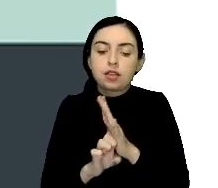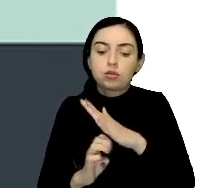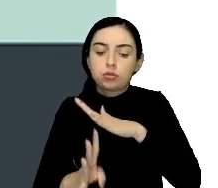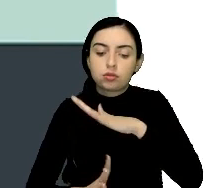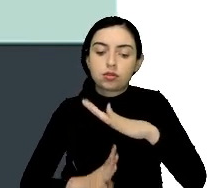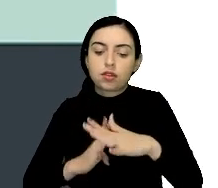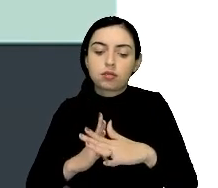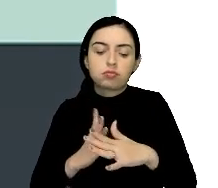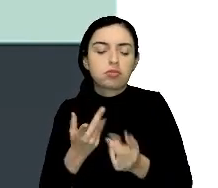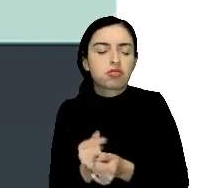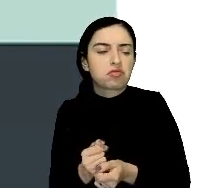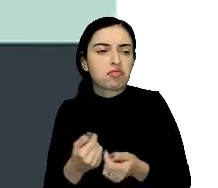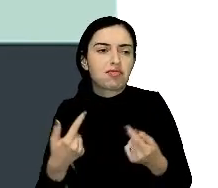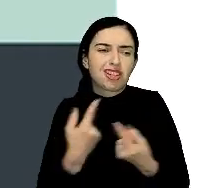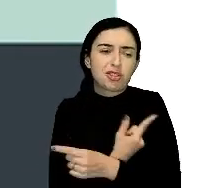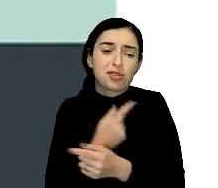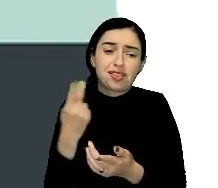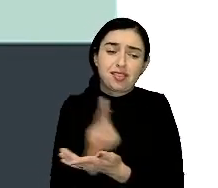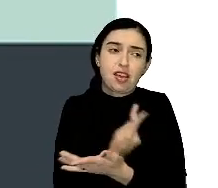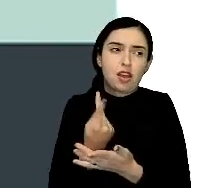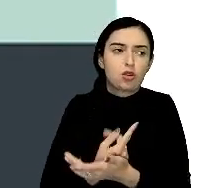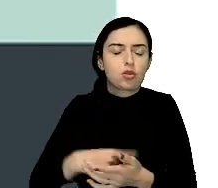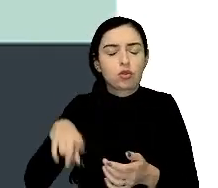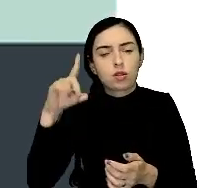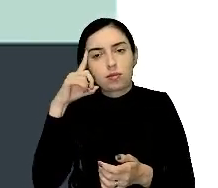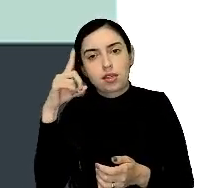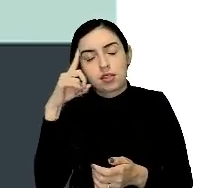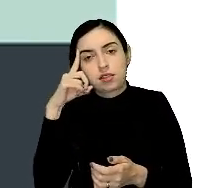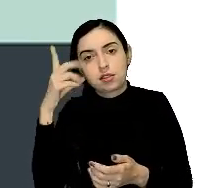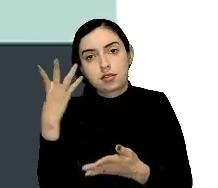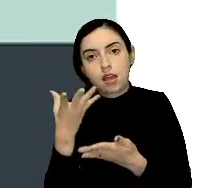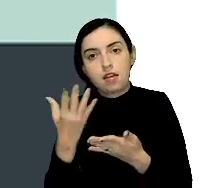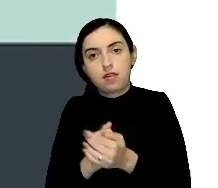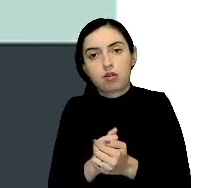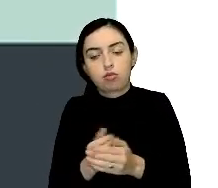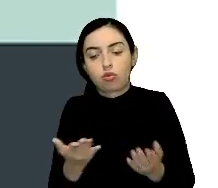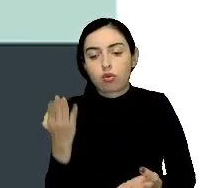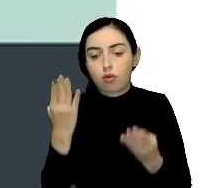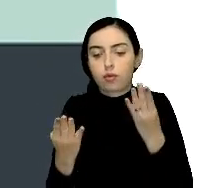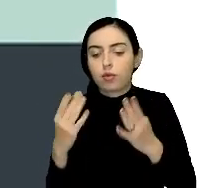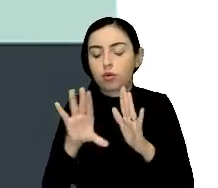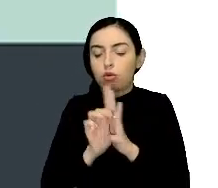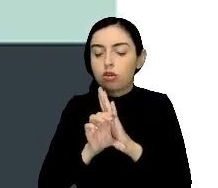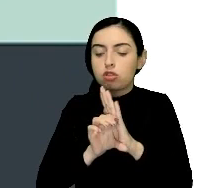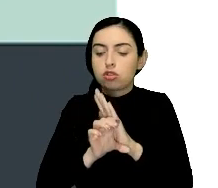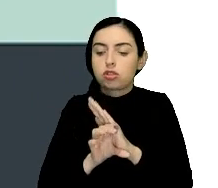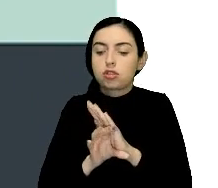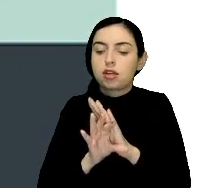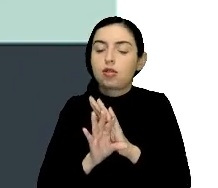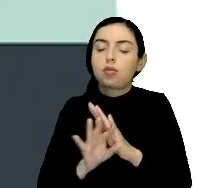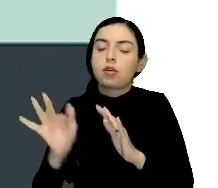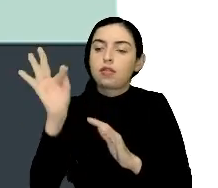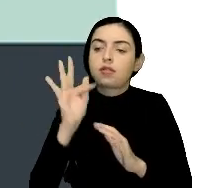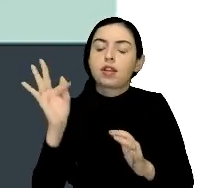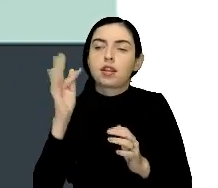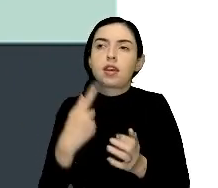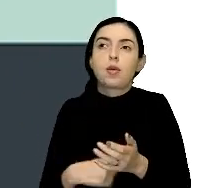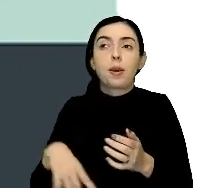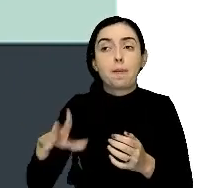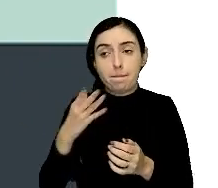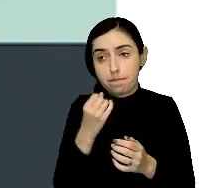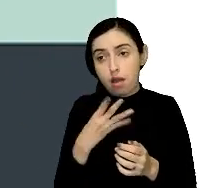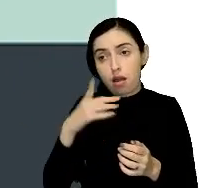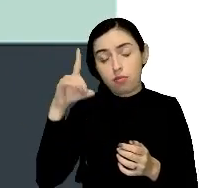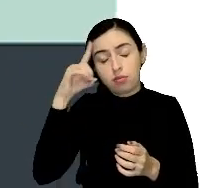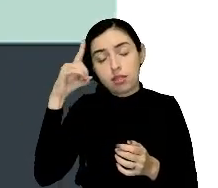várias incompatibilidades quando a gente pensava em comparação com a Constituição Federal, e é bastante sintomático pensar